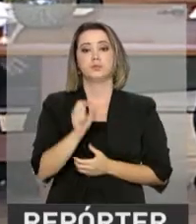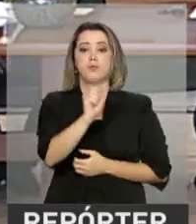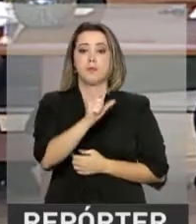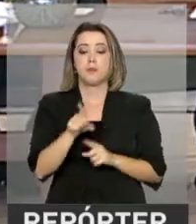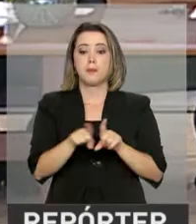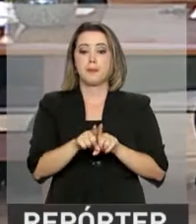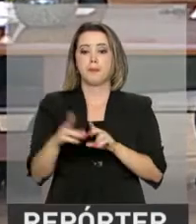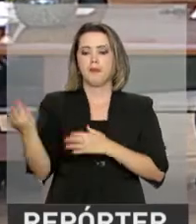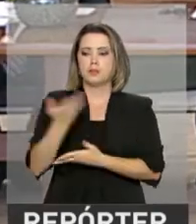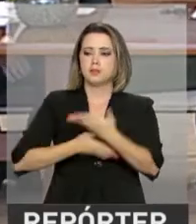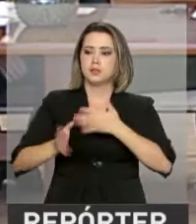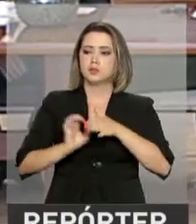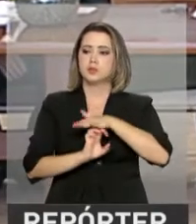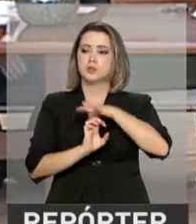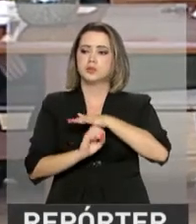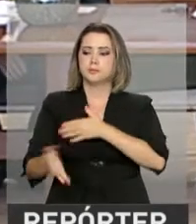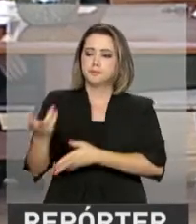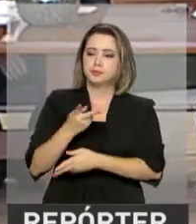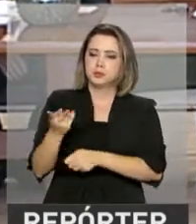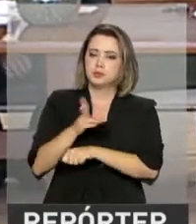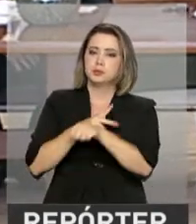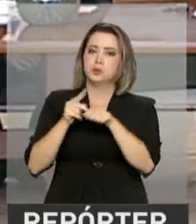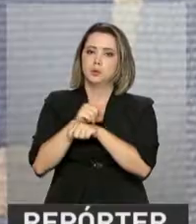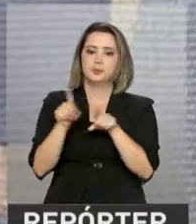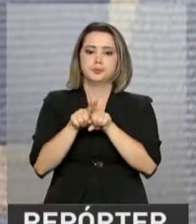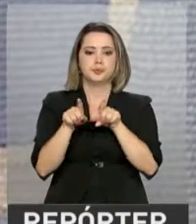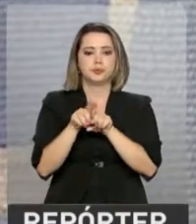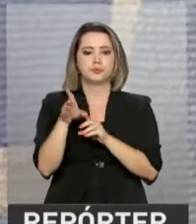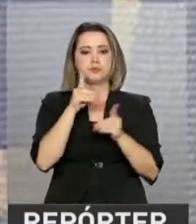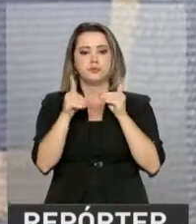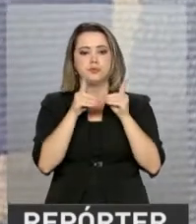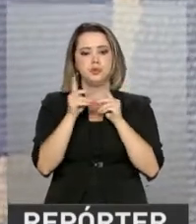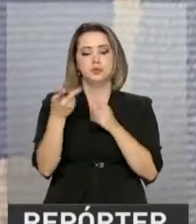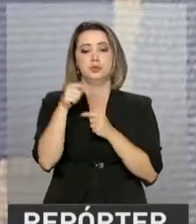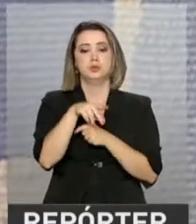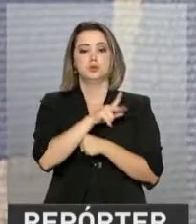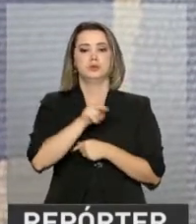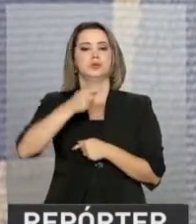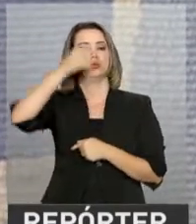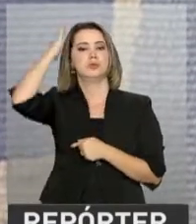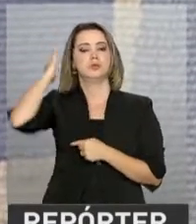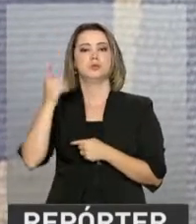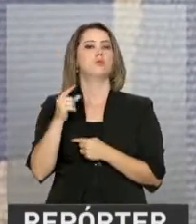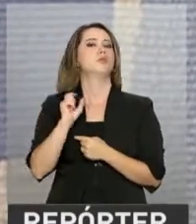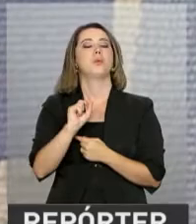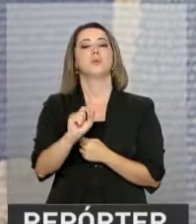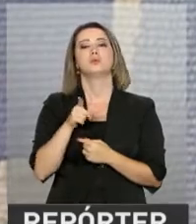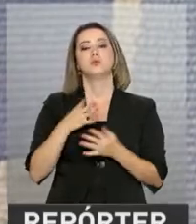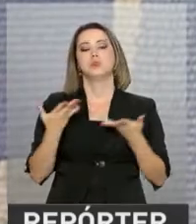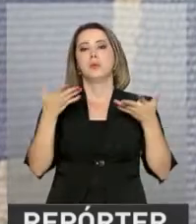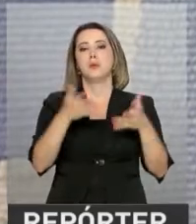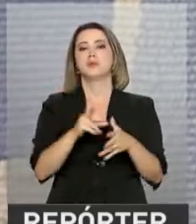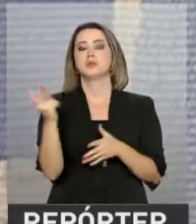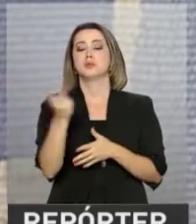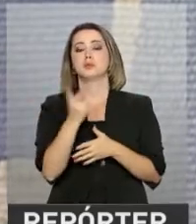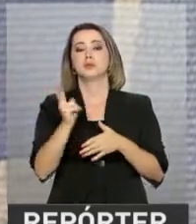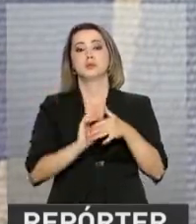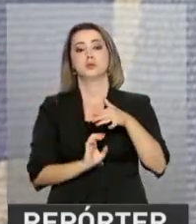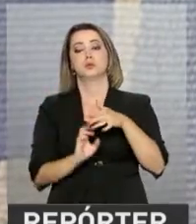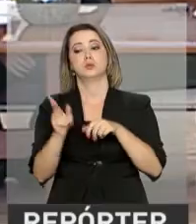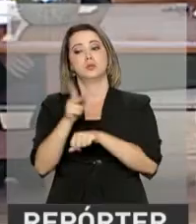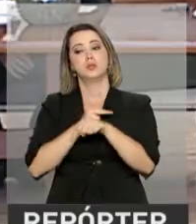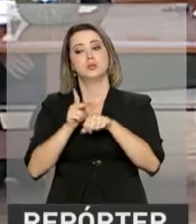brasil e suécia também foram comentadas pelo presidente michel temer para ele a participação dos países no fórum de líderes empresariais do brasil suécia